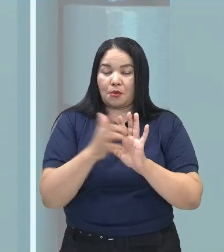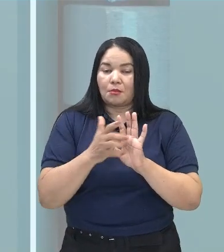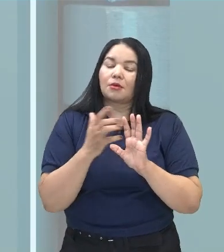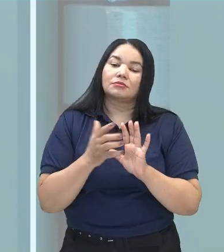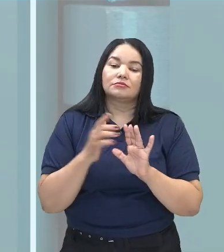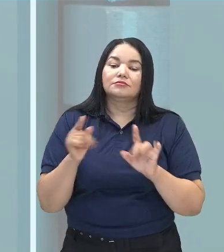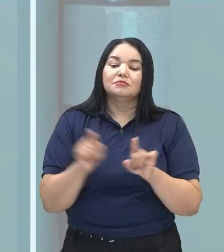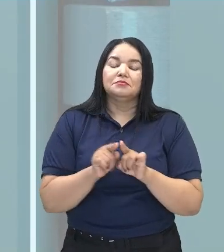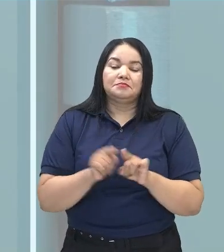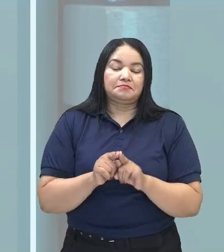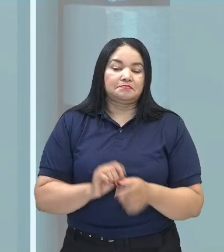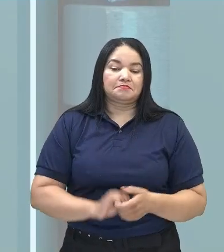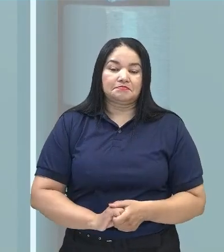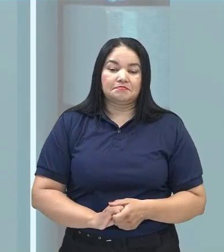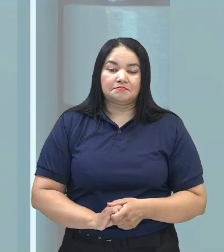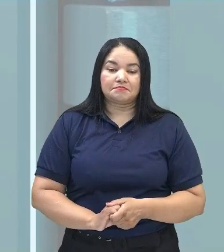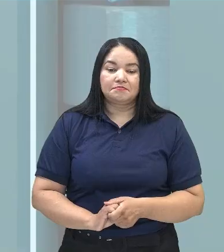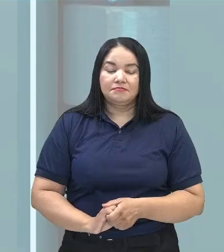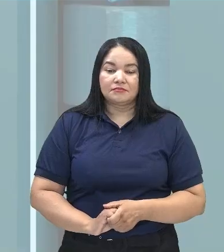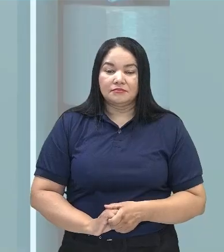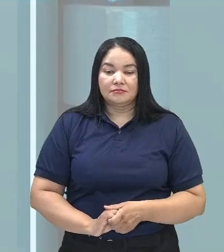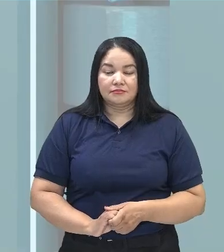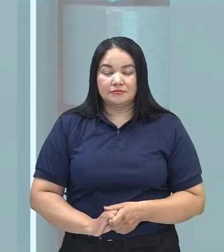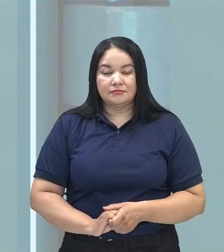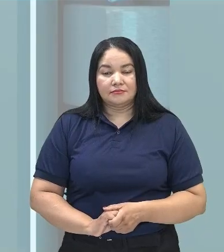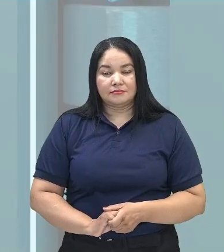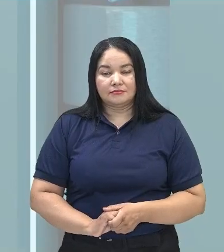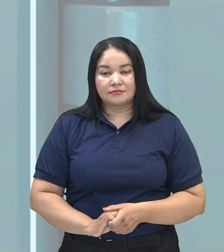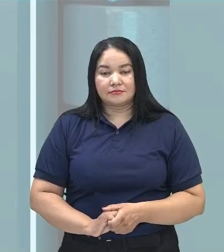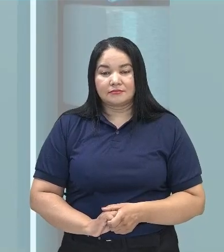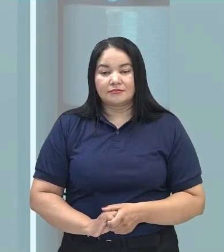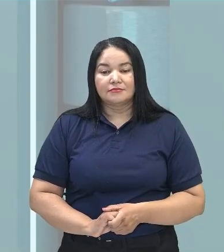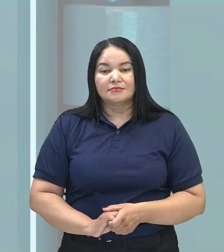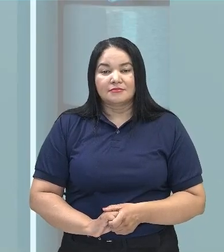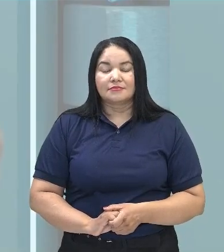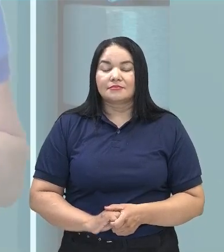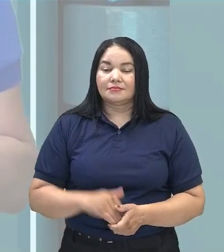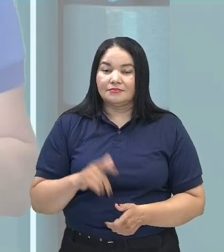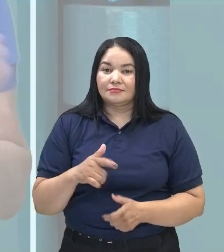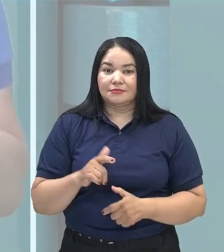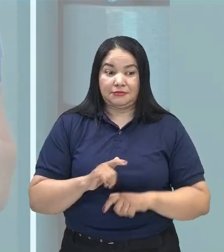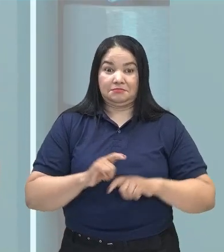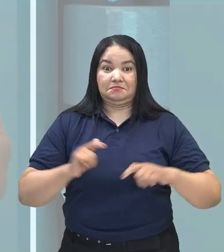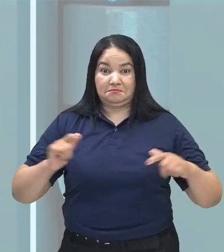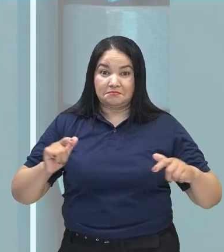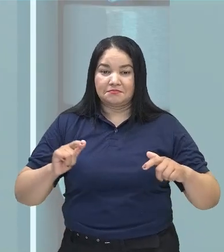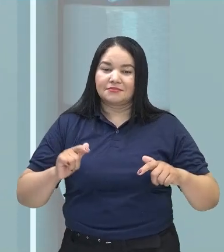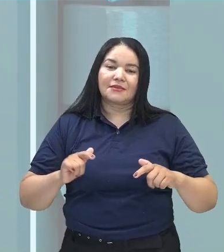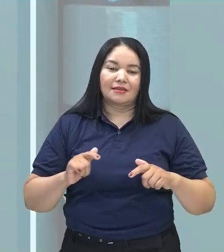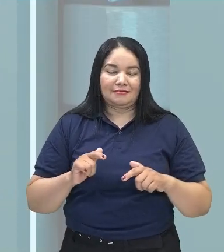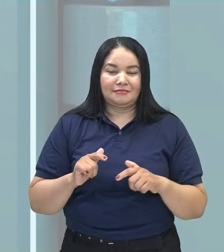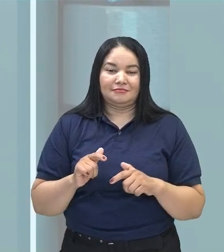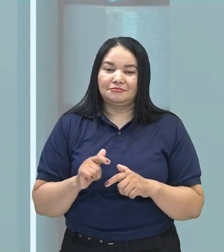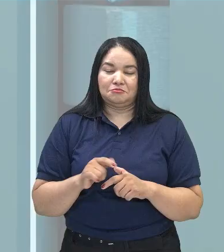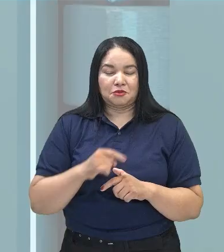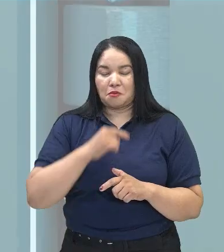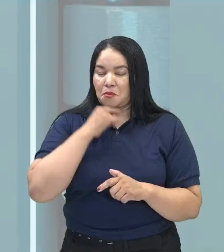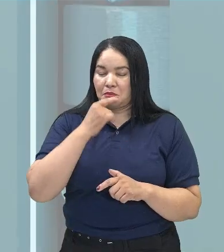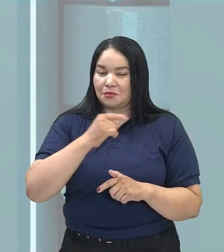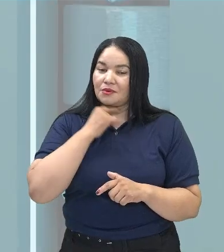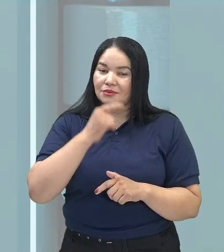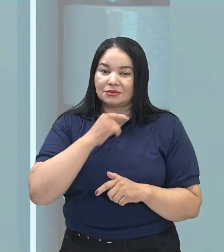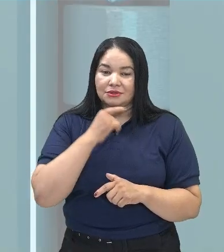grande, é grandioso o que a gente aumenta, que realmente a gente não consegue mesmo,